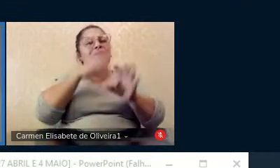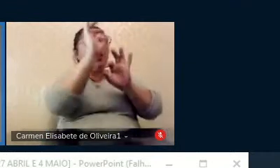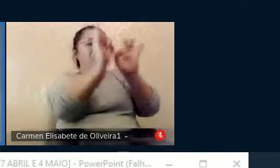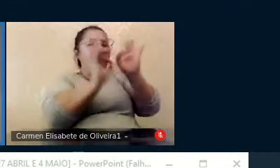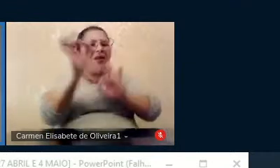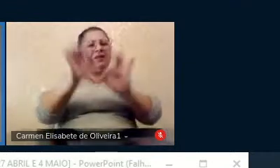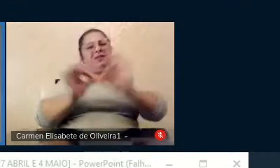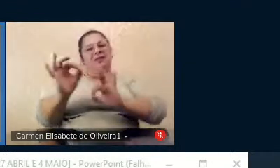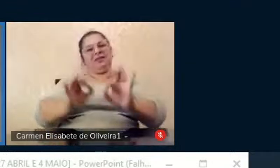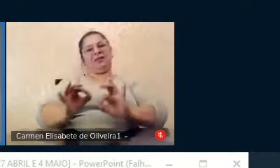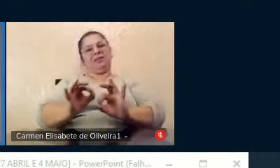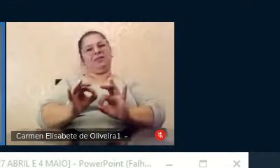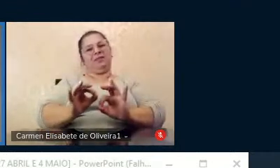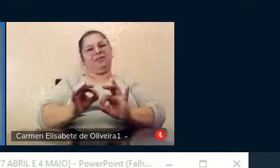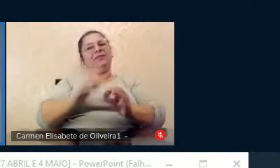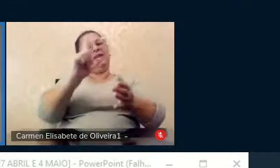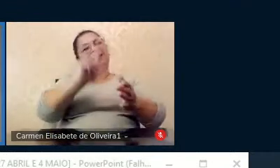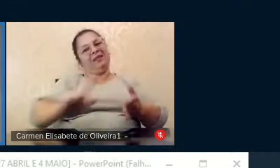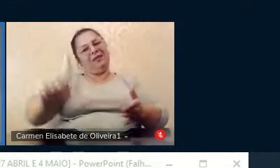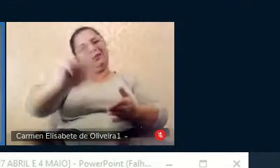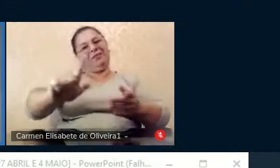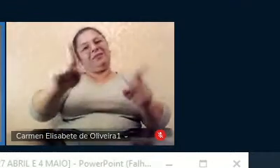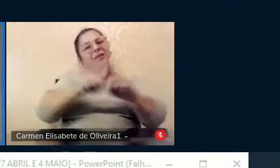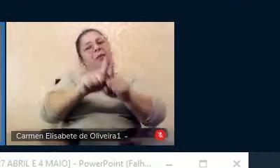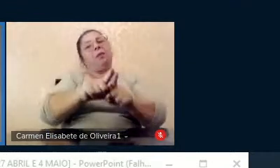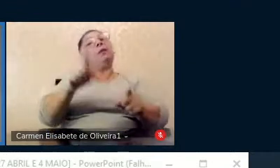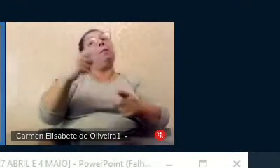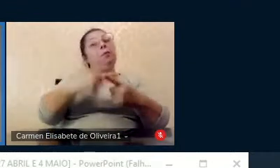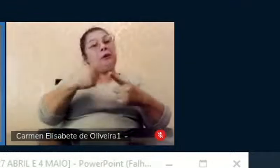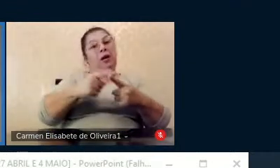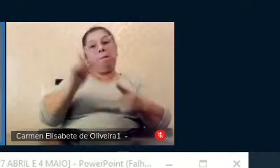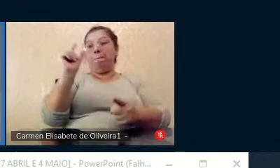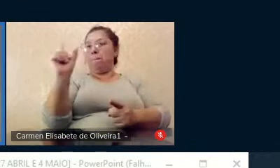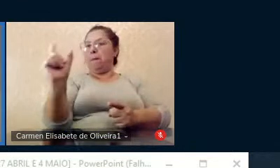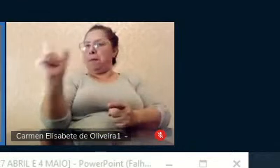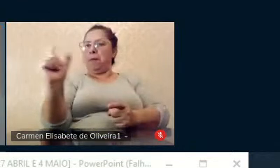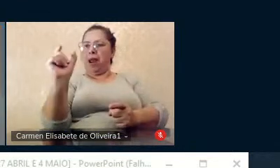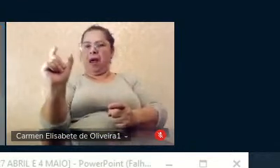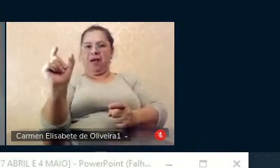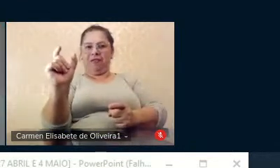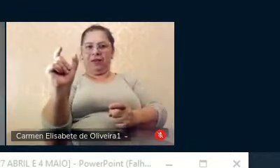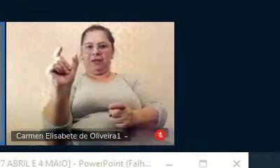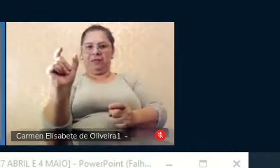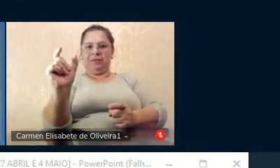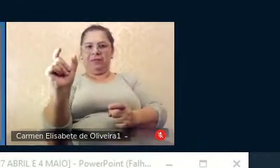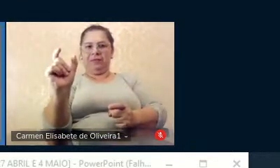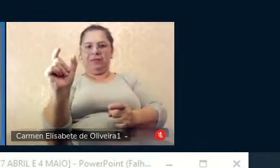texto literário. Tanto que as palavras são mais